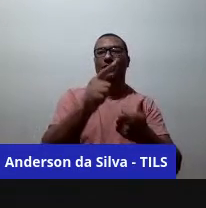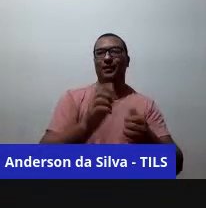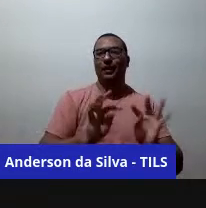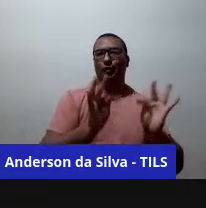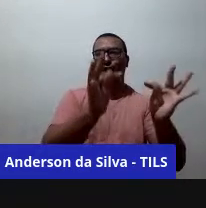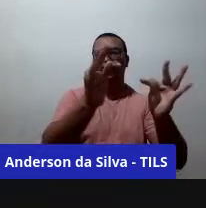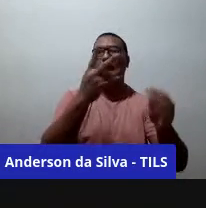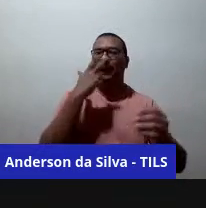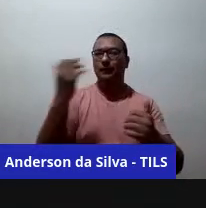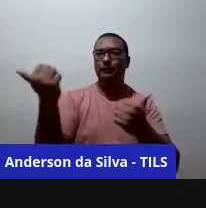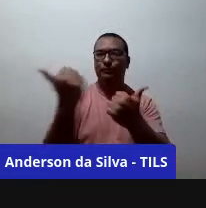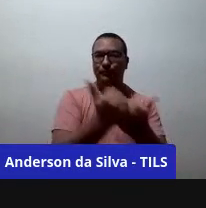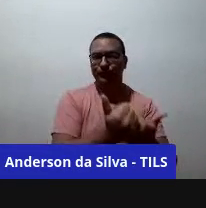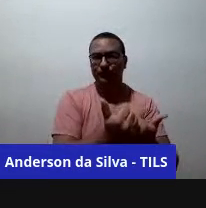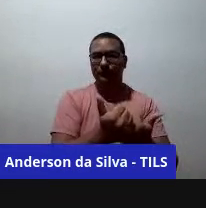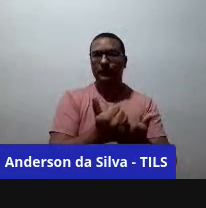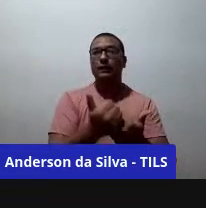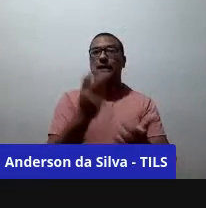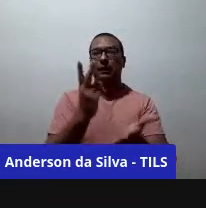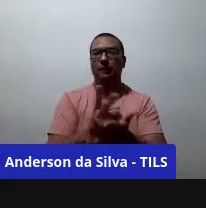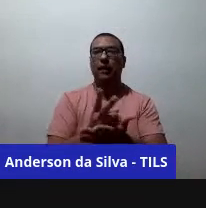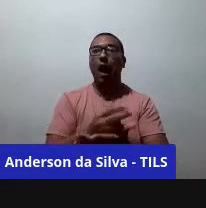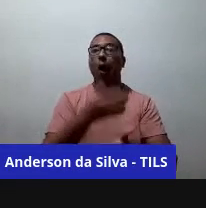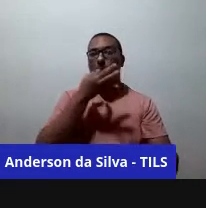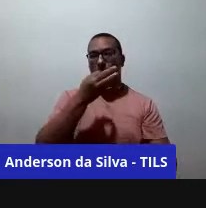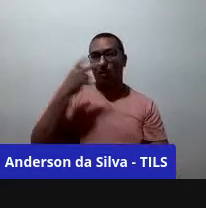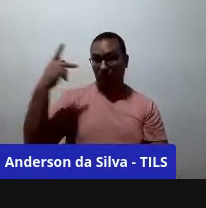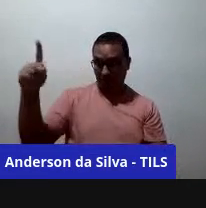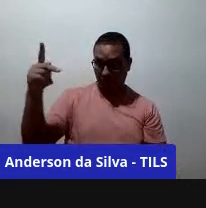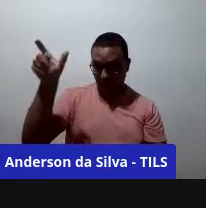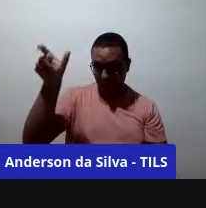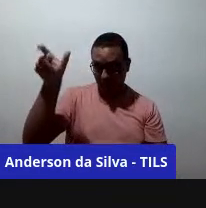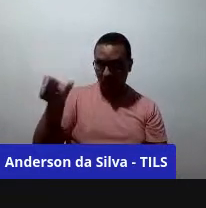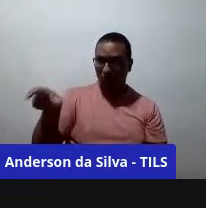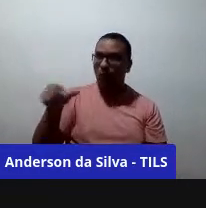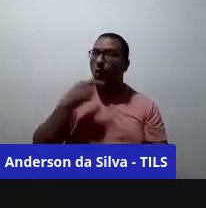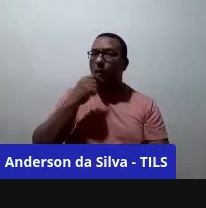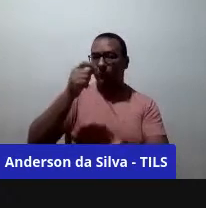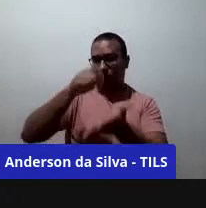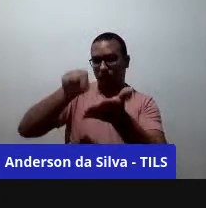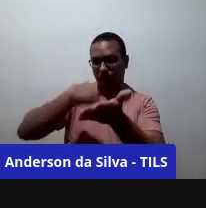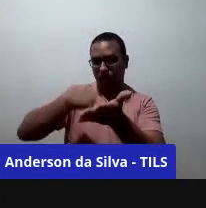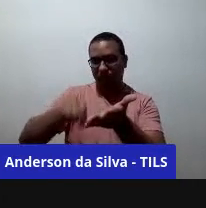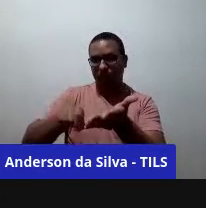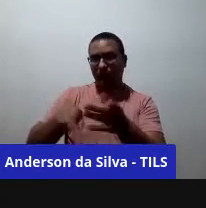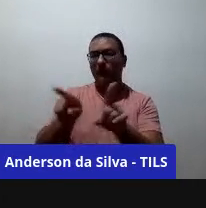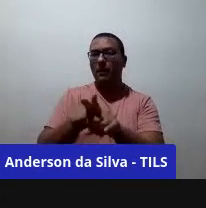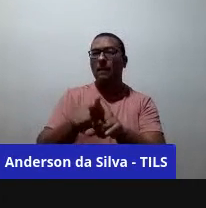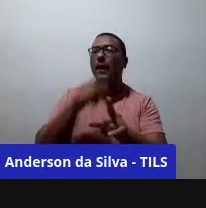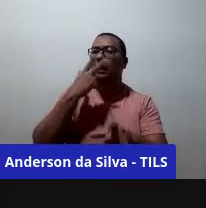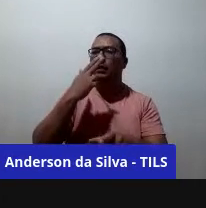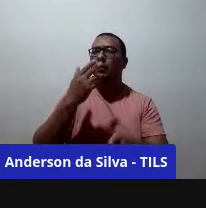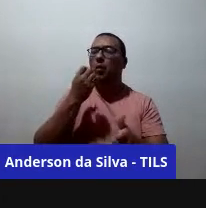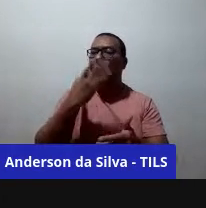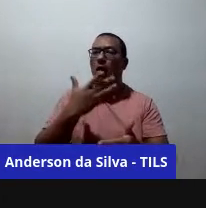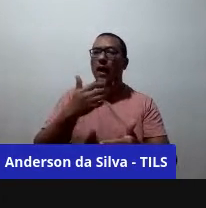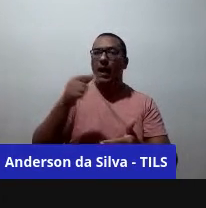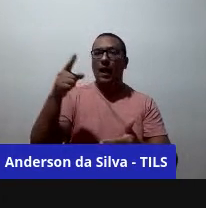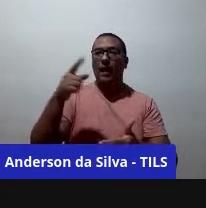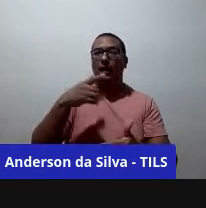O ponto de vista que ele tem, e que eu gosto muito, que é um ponto de vista, de certo ponto, otimista, ele diz que o ser humano ele não é